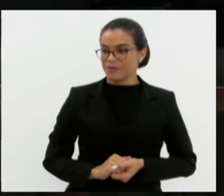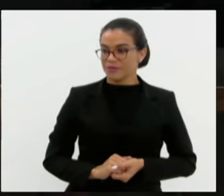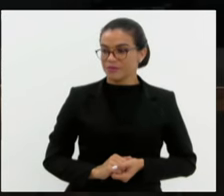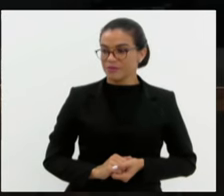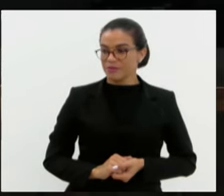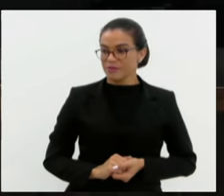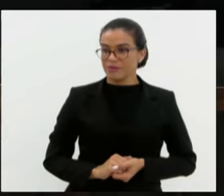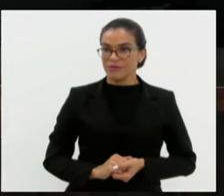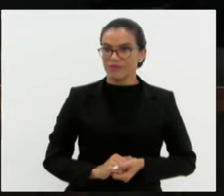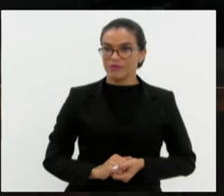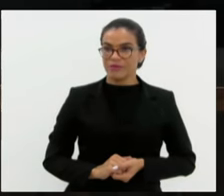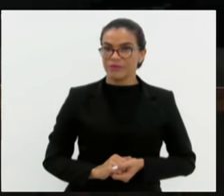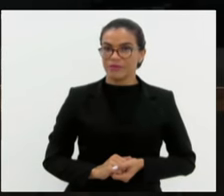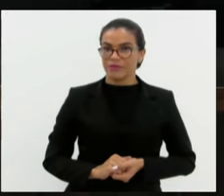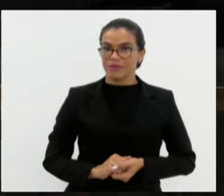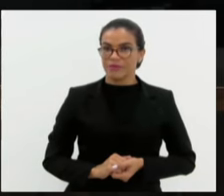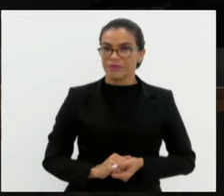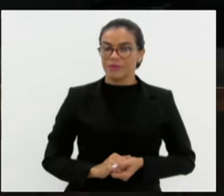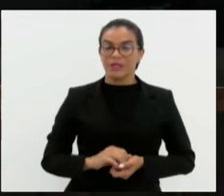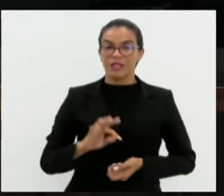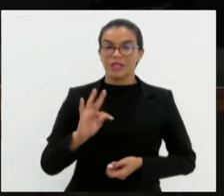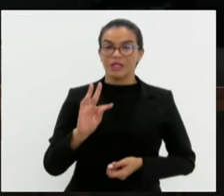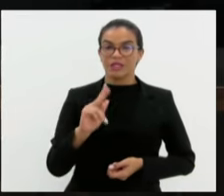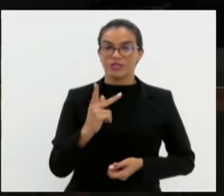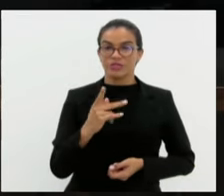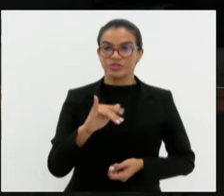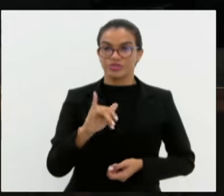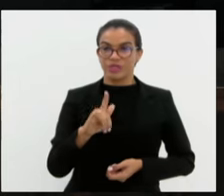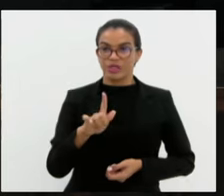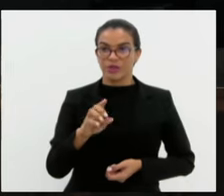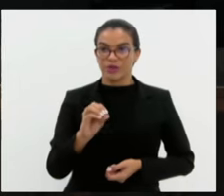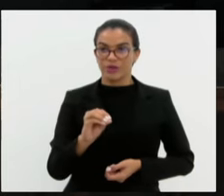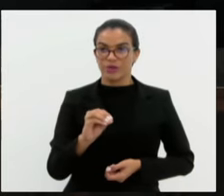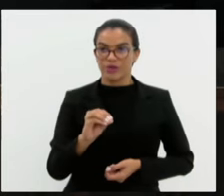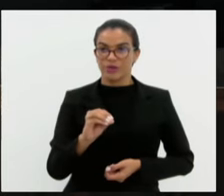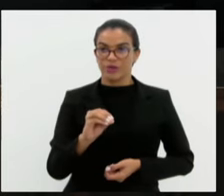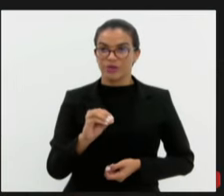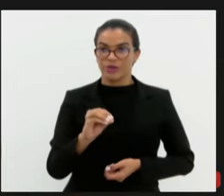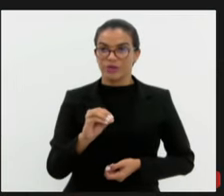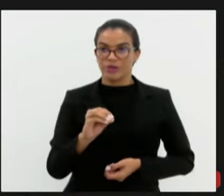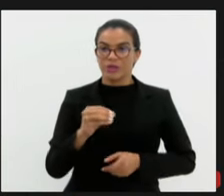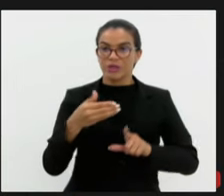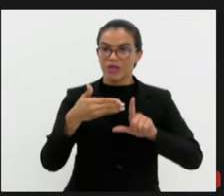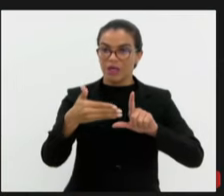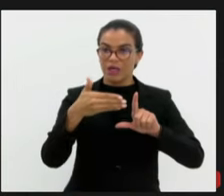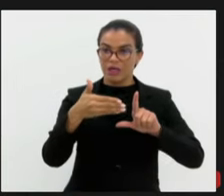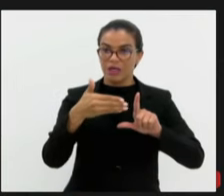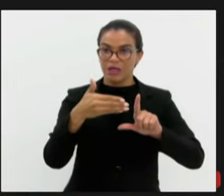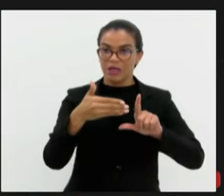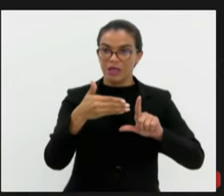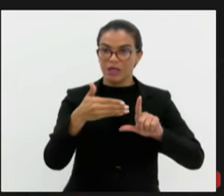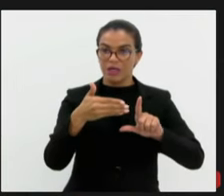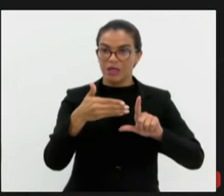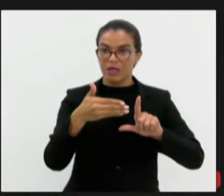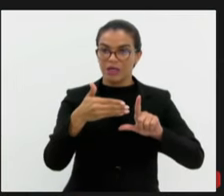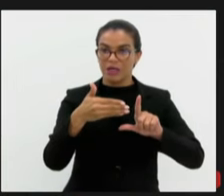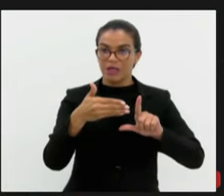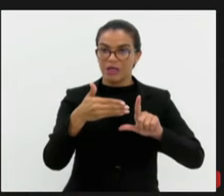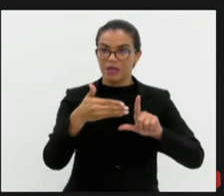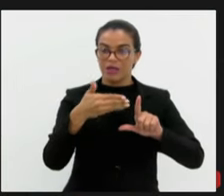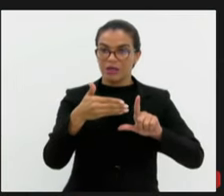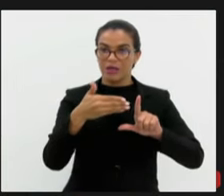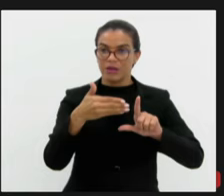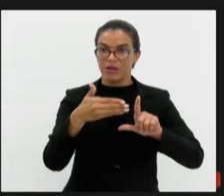Presidente? Deputado Thiago Rangel. Está me ouvindo, presidente? Não, está no vídeo. Deputado, não está saindo o teu